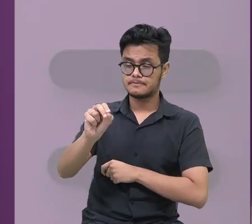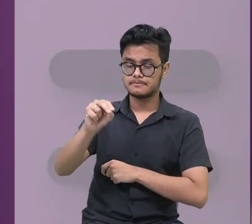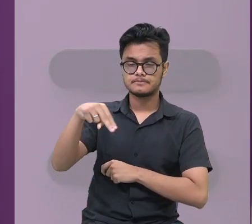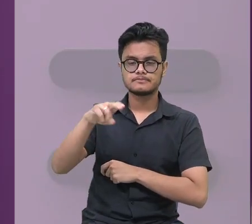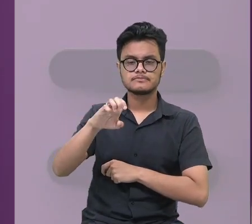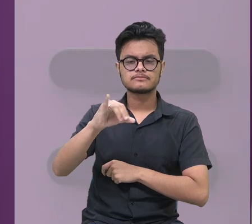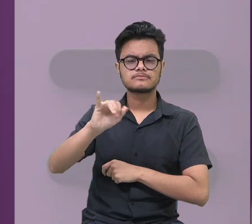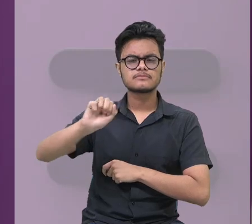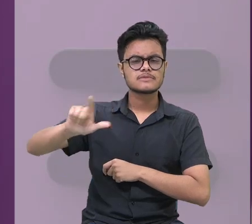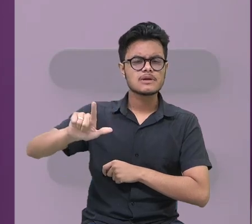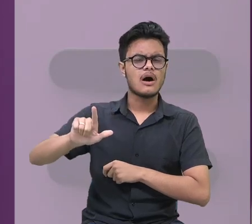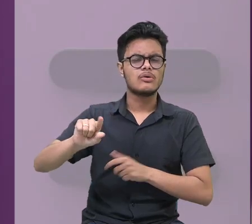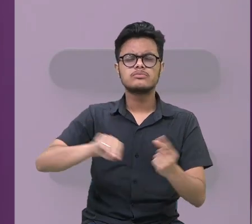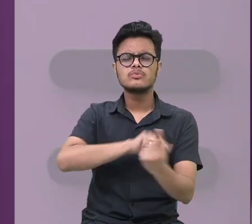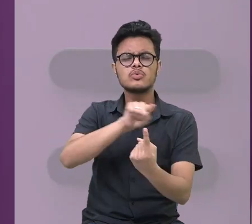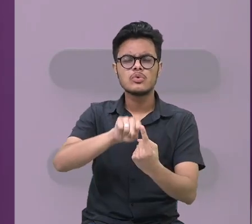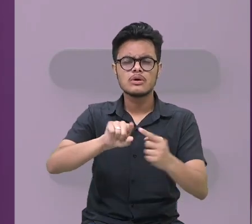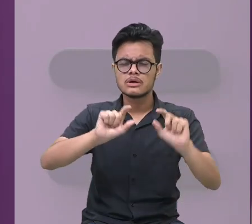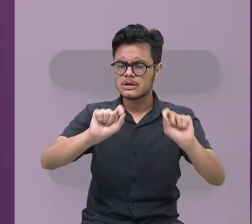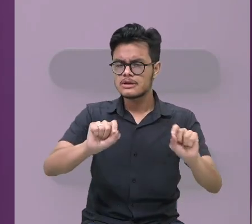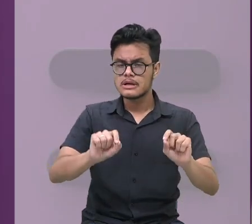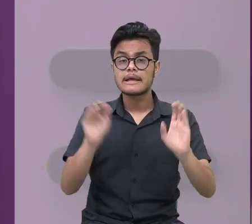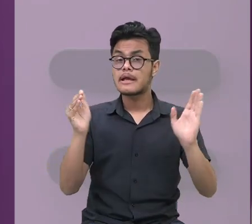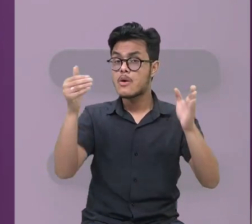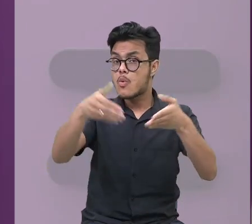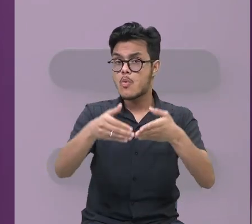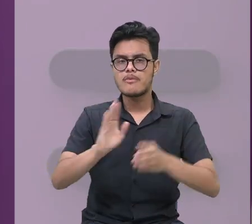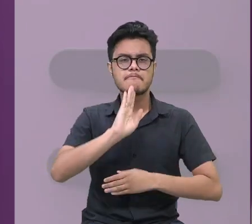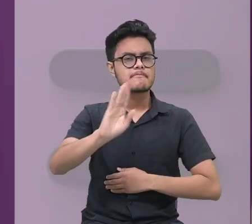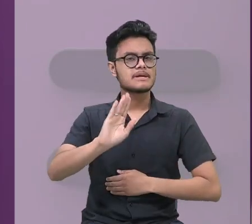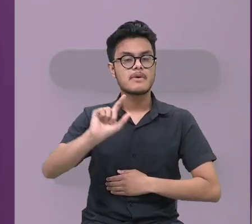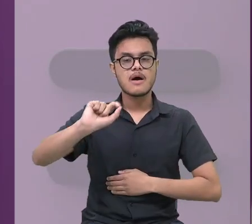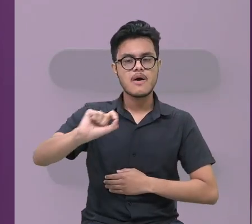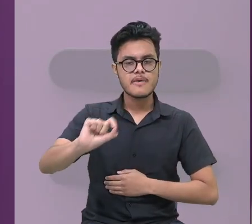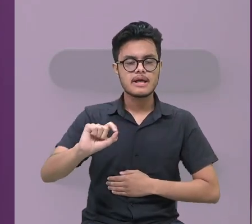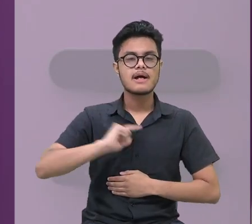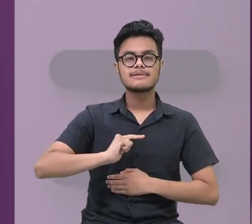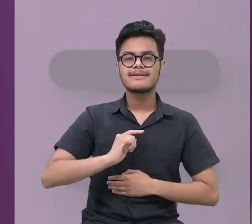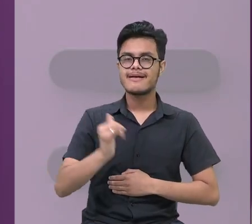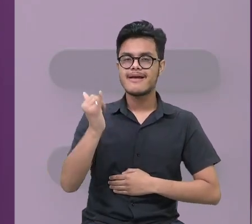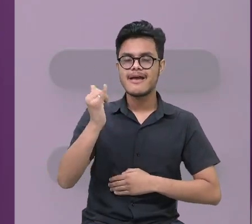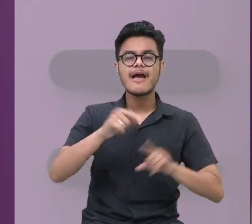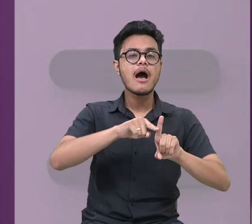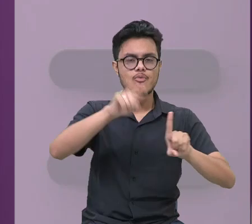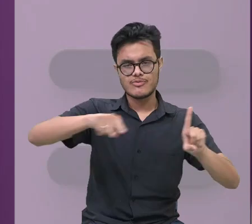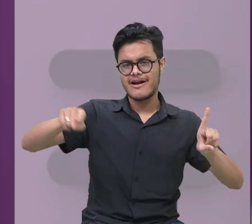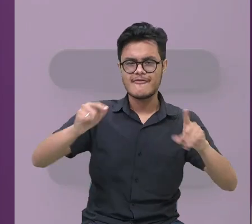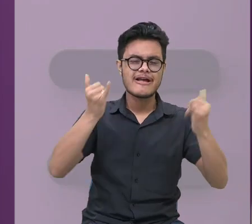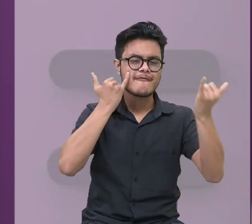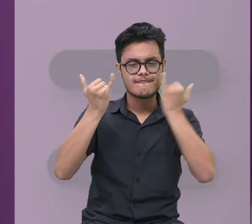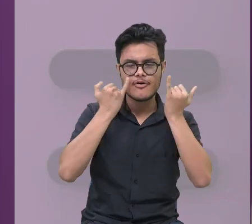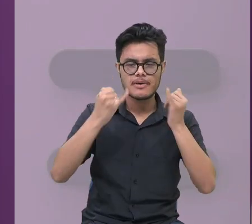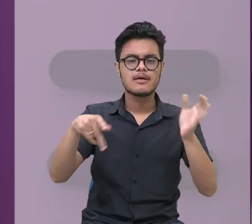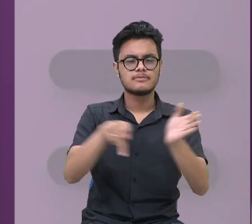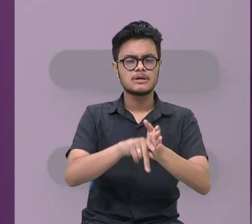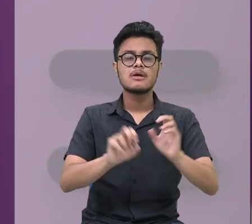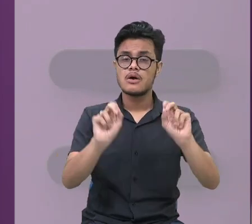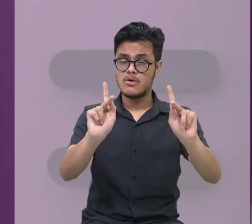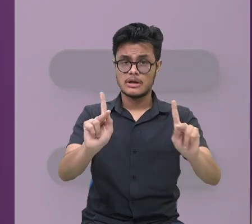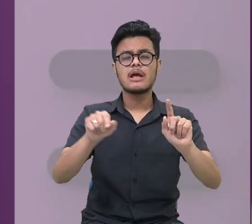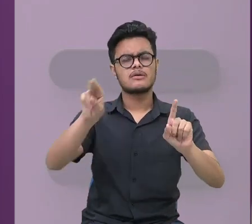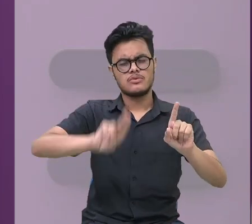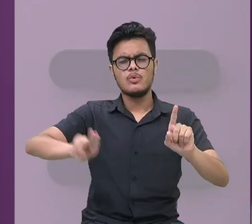função exponencial, a grande marca dela é justamente o seu gráfico. A gente utiliza, claro, as